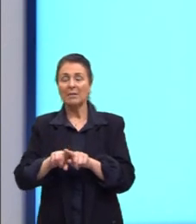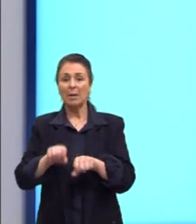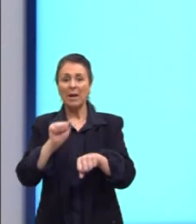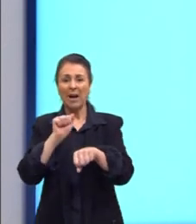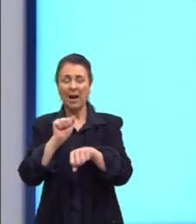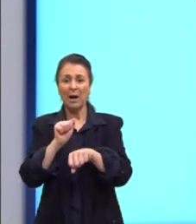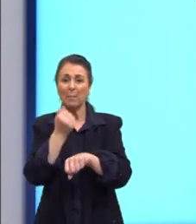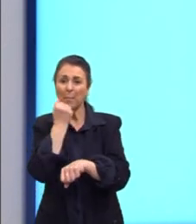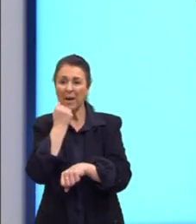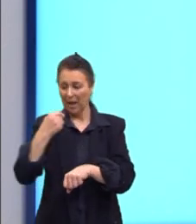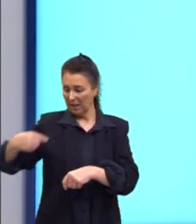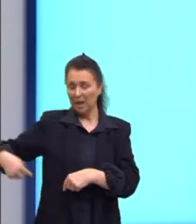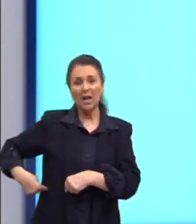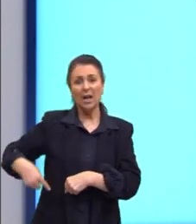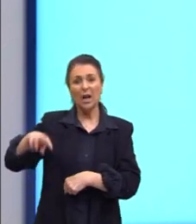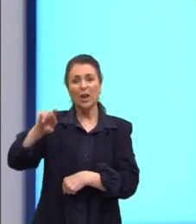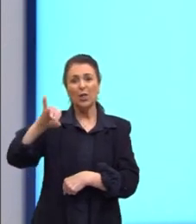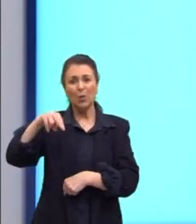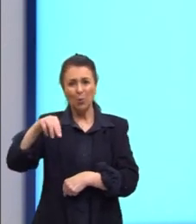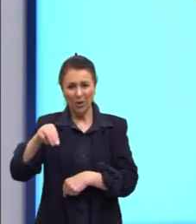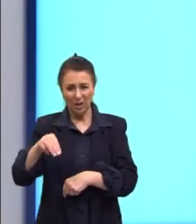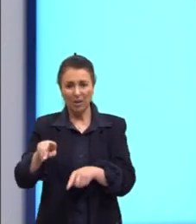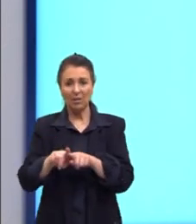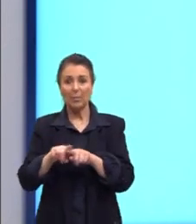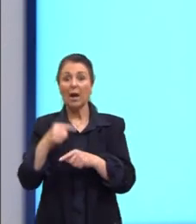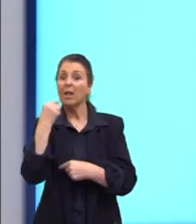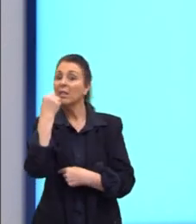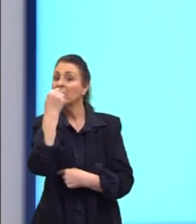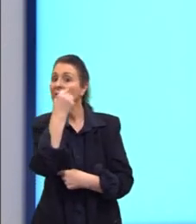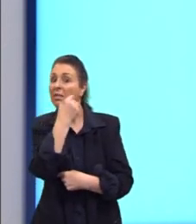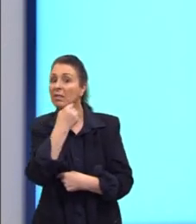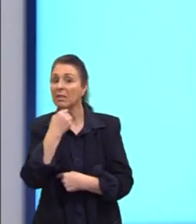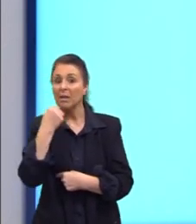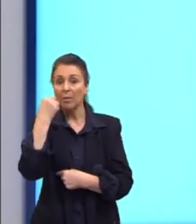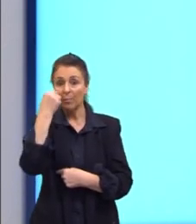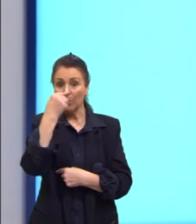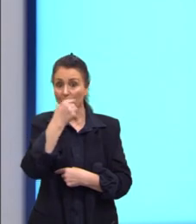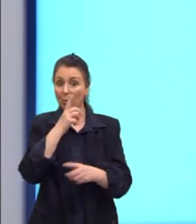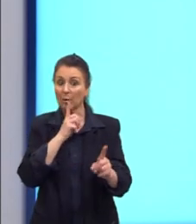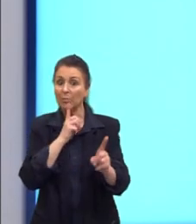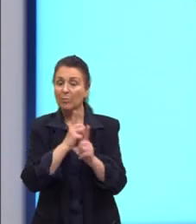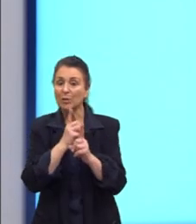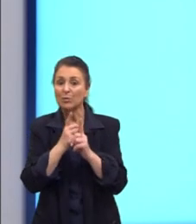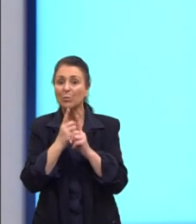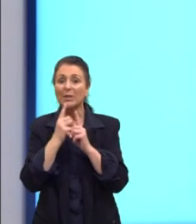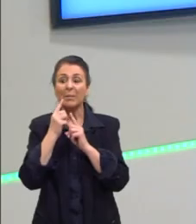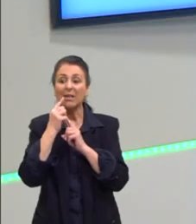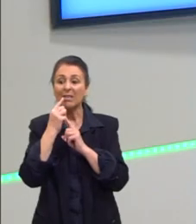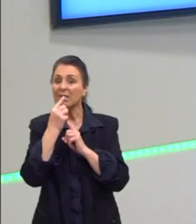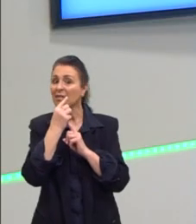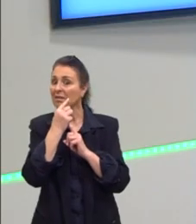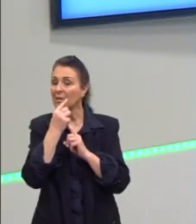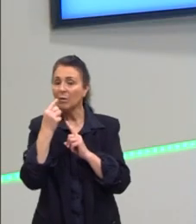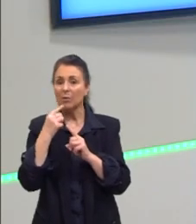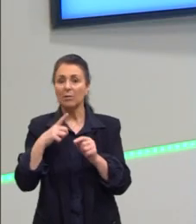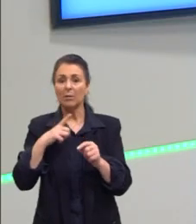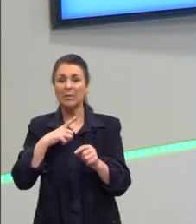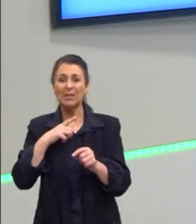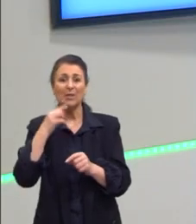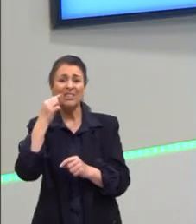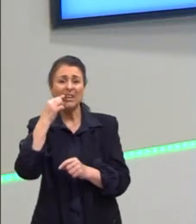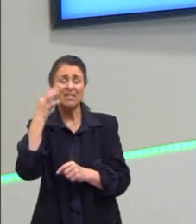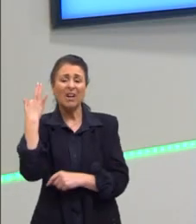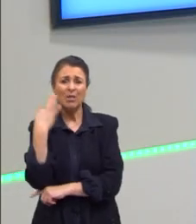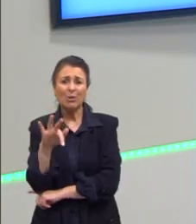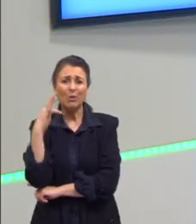abdômen né exploratório a parte bocal né questão de cáries ou quando tem a presença de um siso que